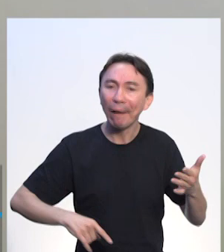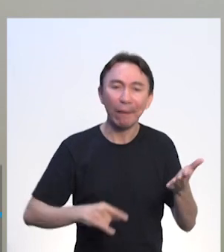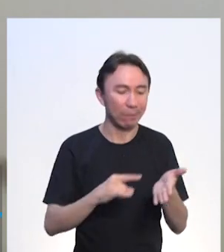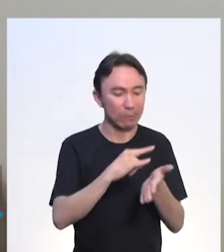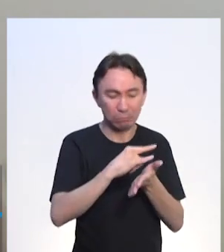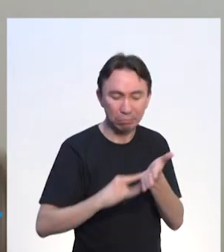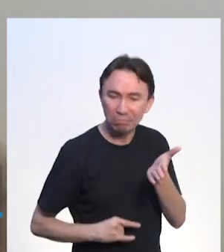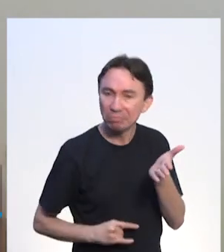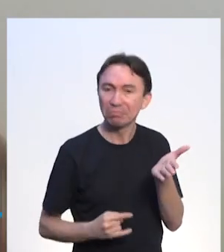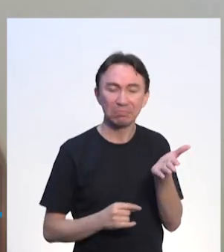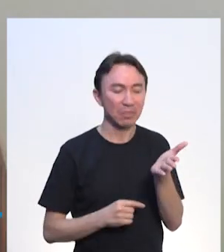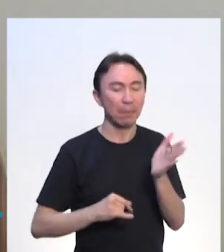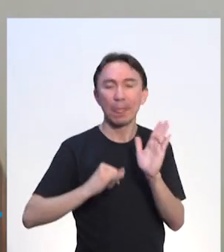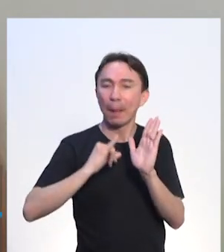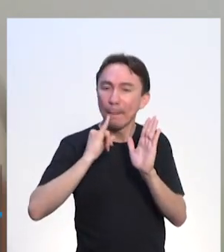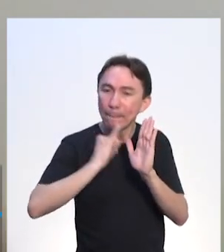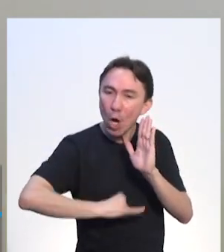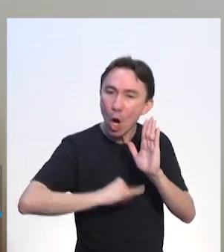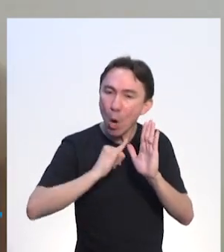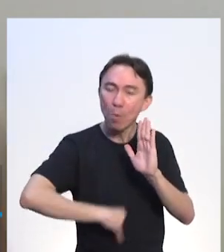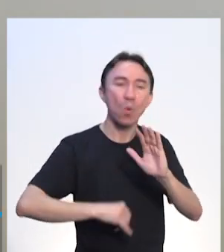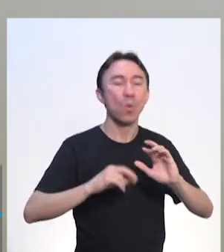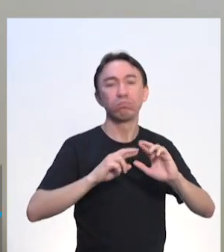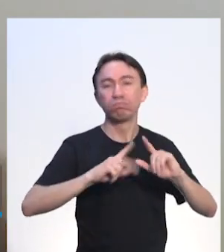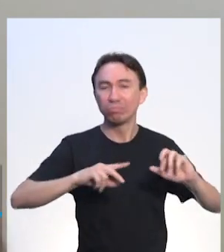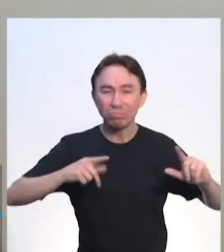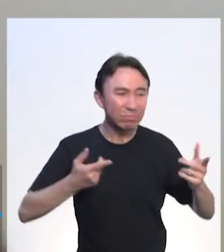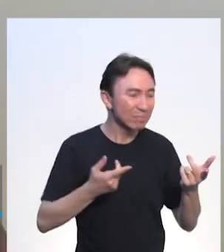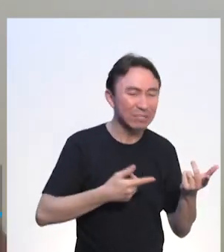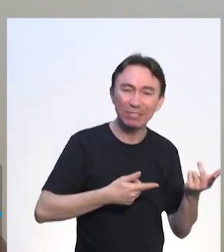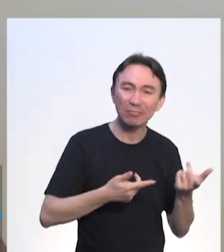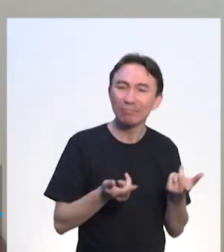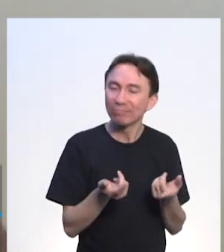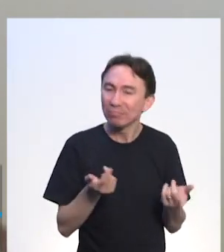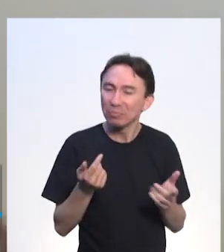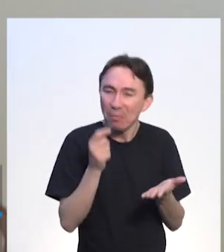acumula uma capacidade, né,